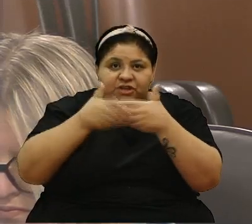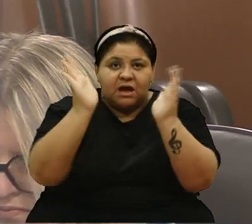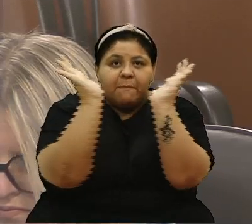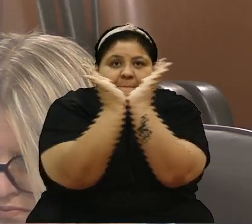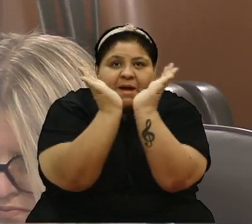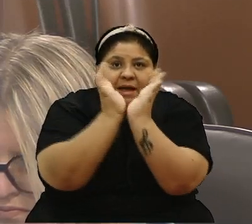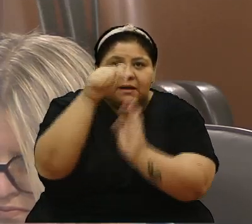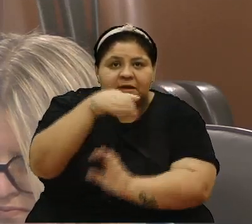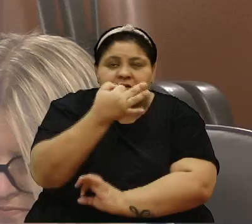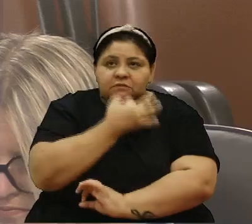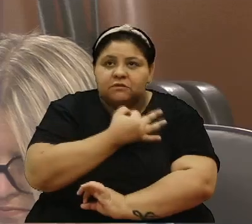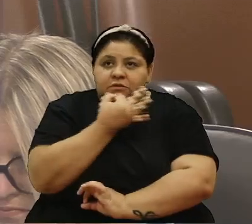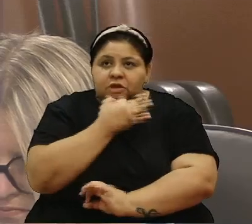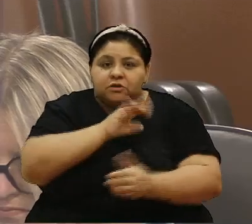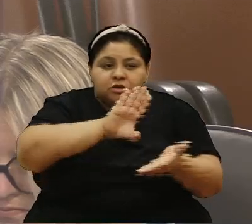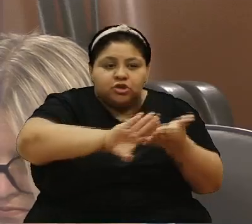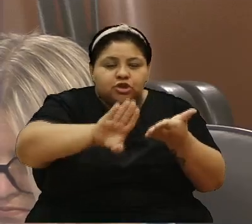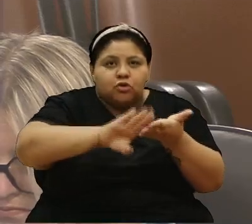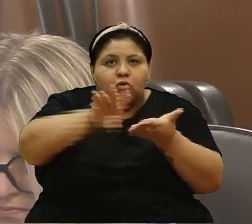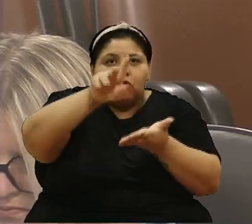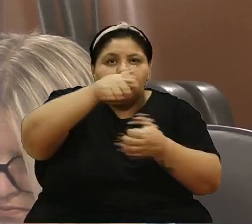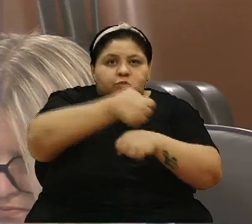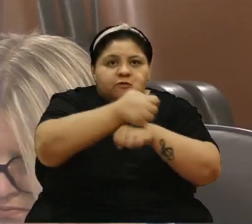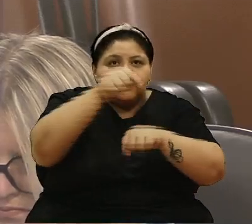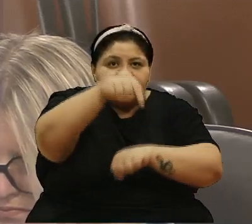em Caxias, tirou as professoras que estavam ali,